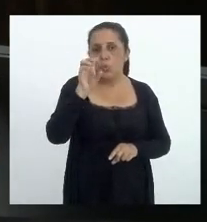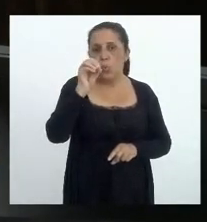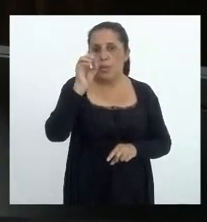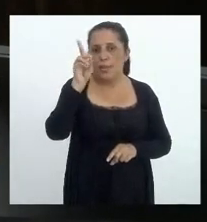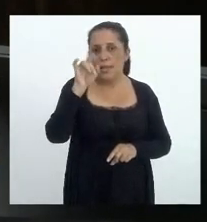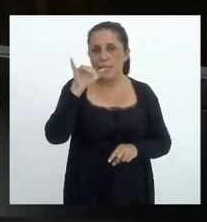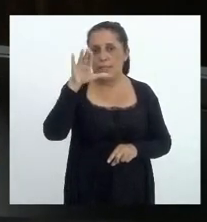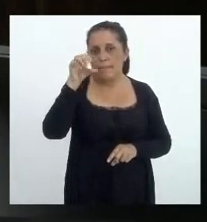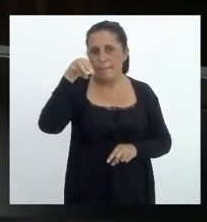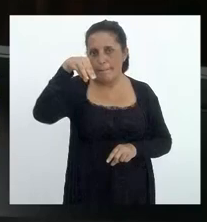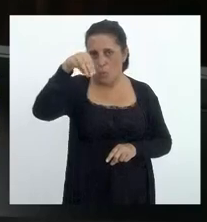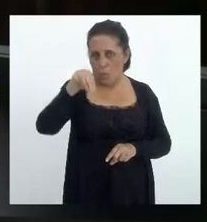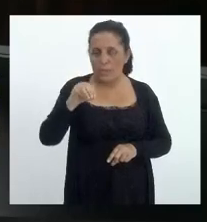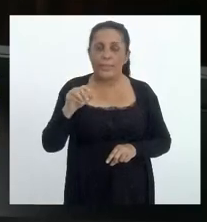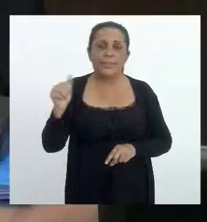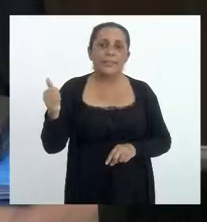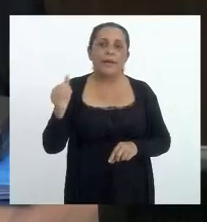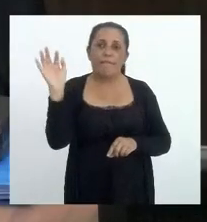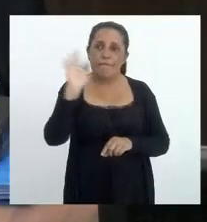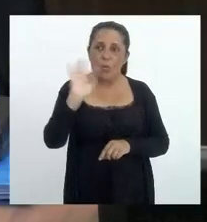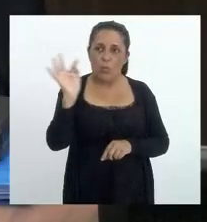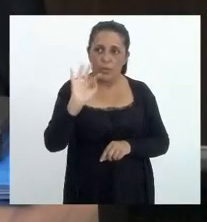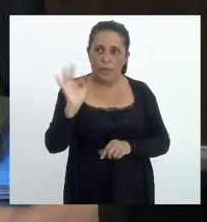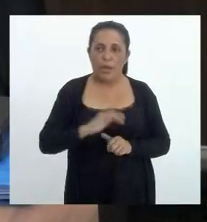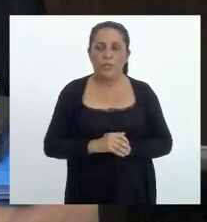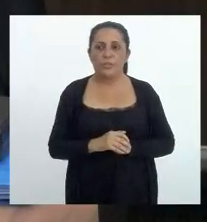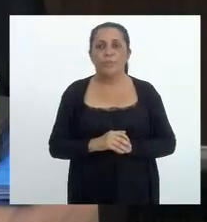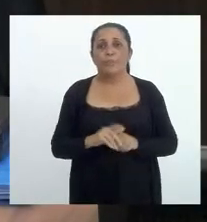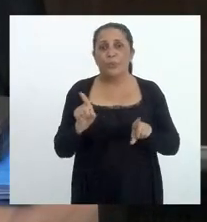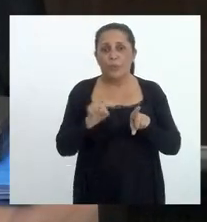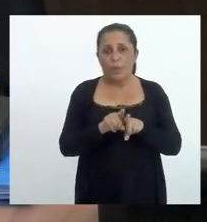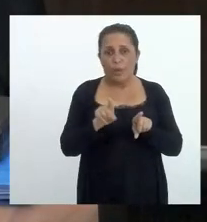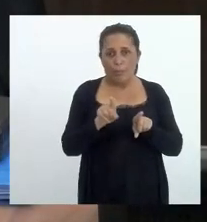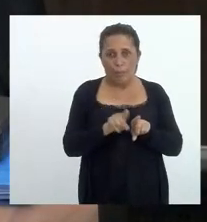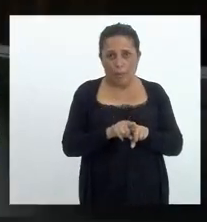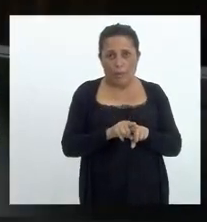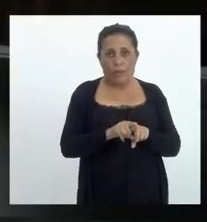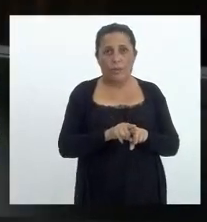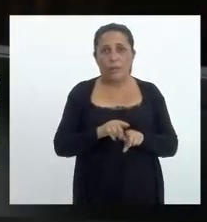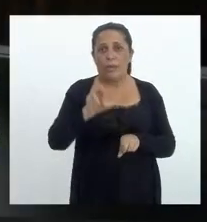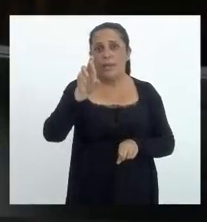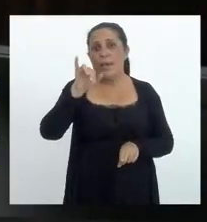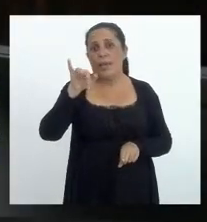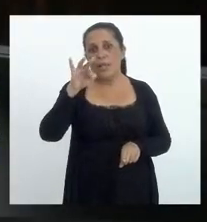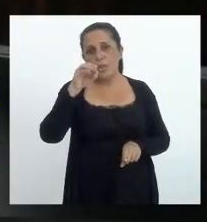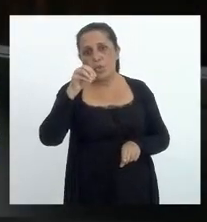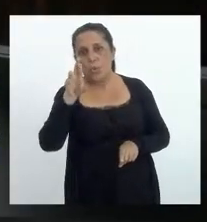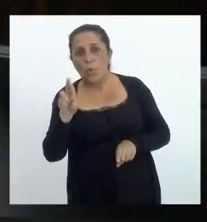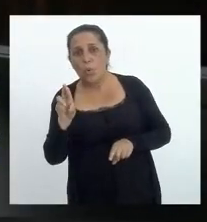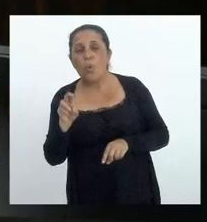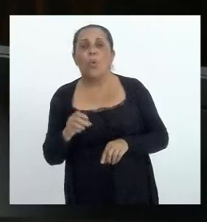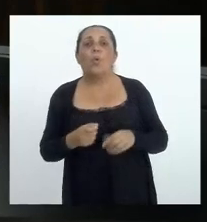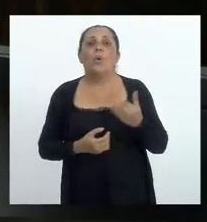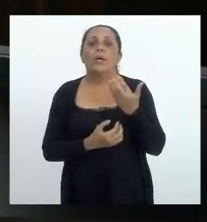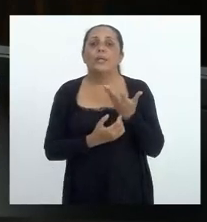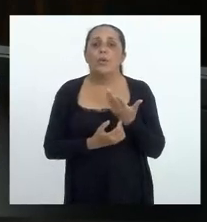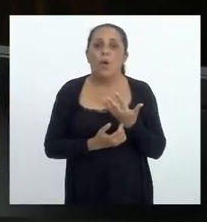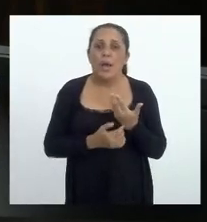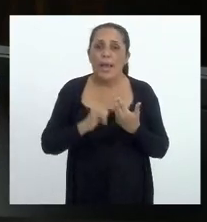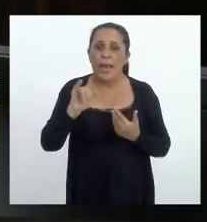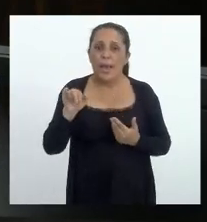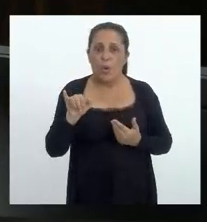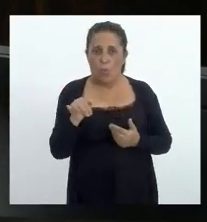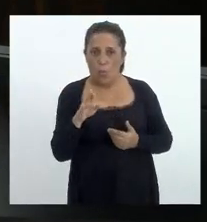que tanto o nosso reitor quanto o reitor Lodi da UERJ foram reitores que vieram conversar